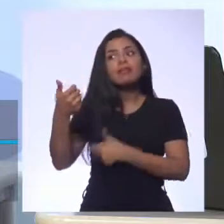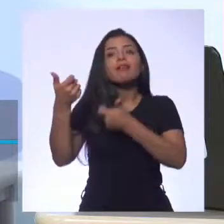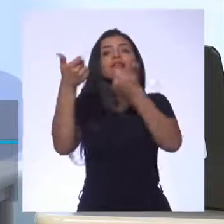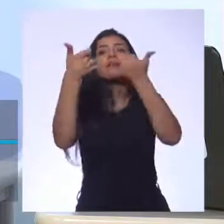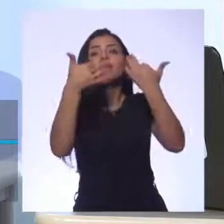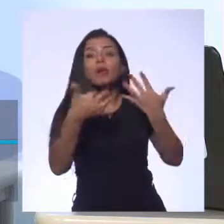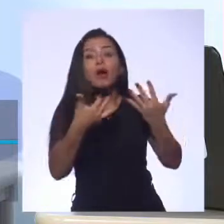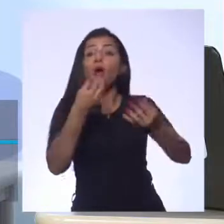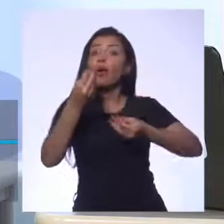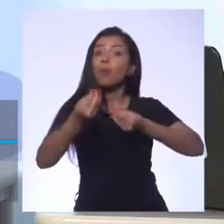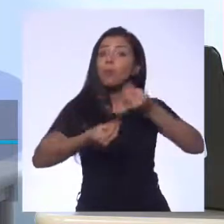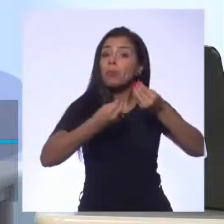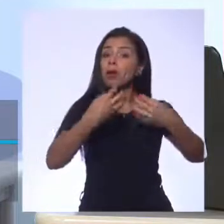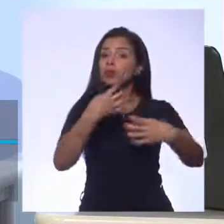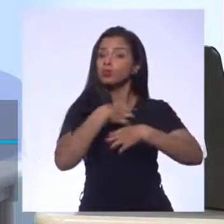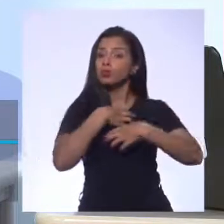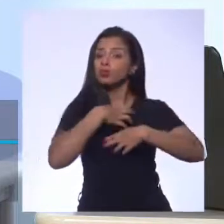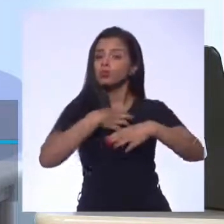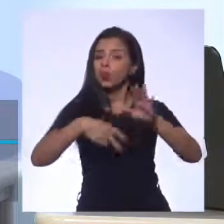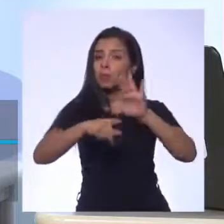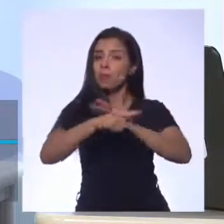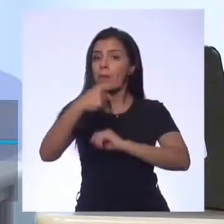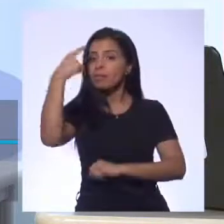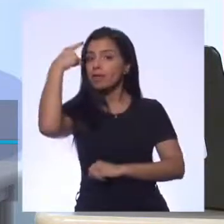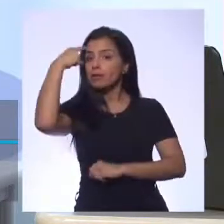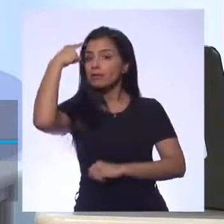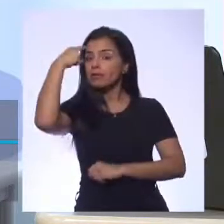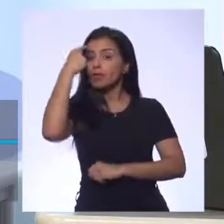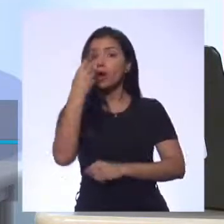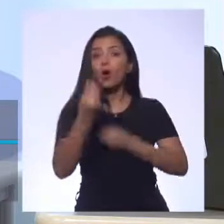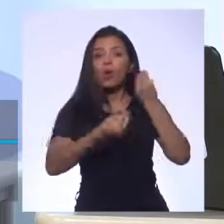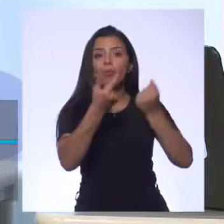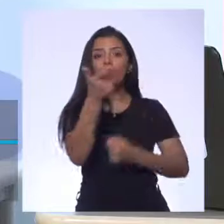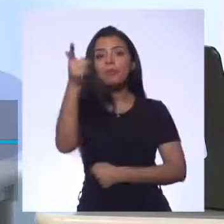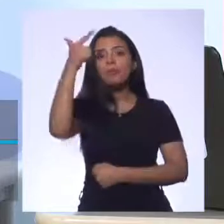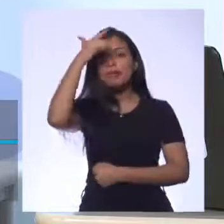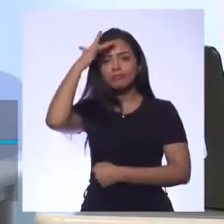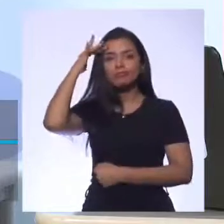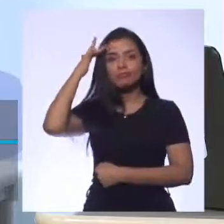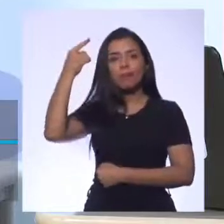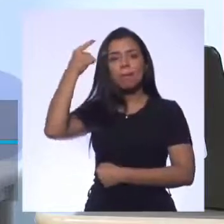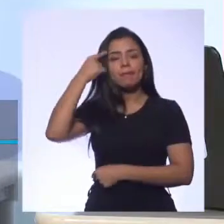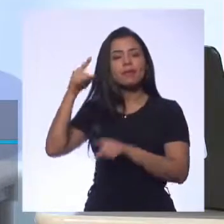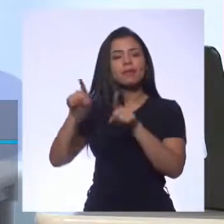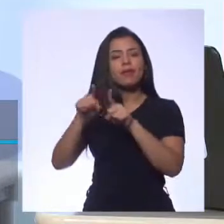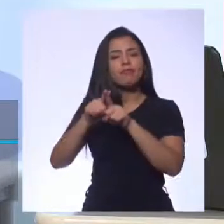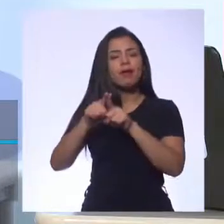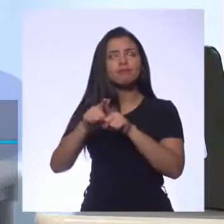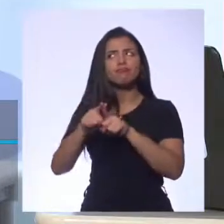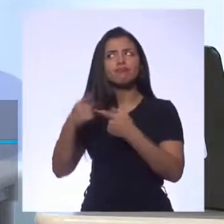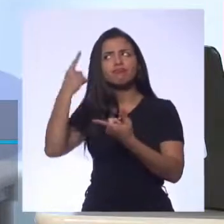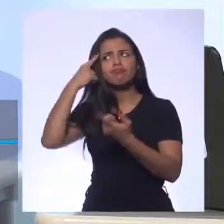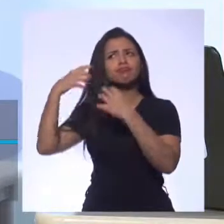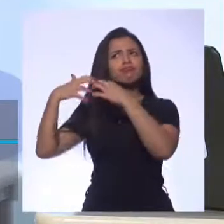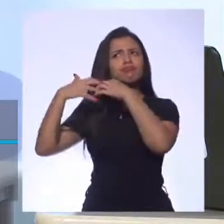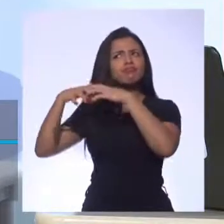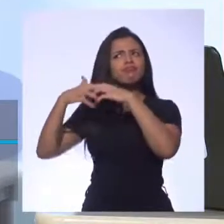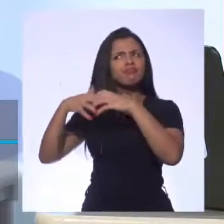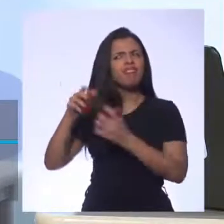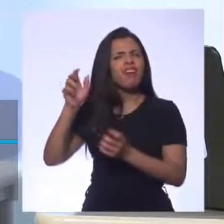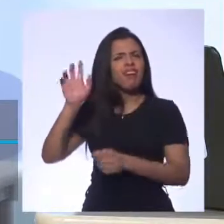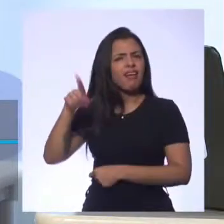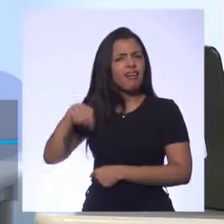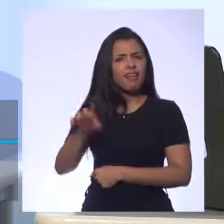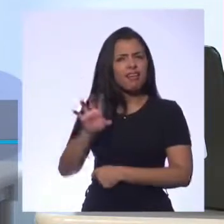características, o seu modo de pensar, o que a outra pessoa pensa sobre aquilo, e você vai pensar e também analisar. Será que é isso mesmo?